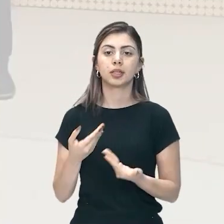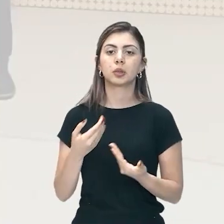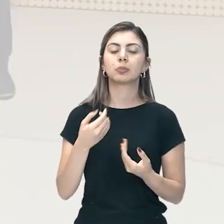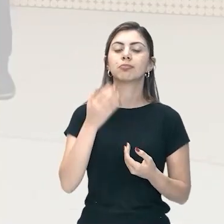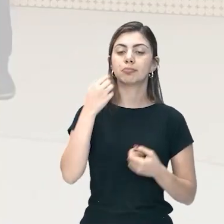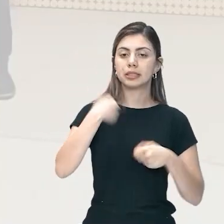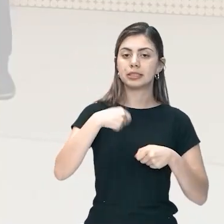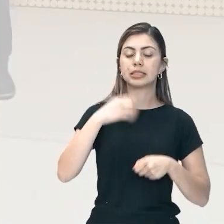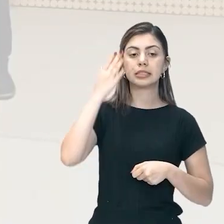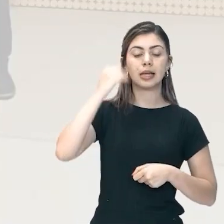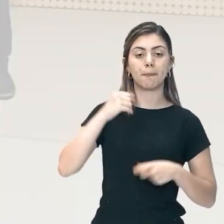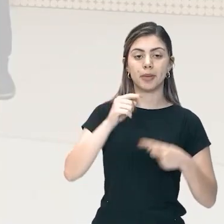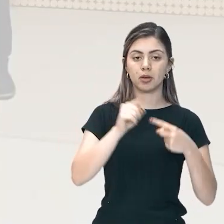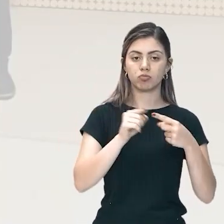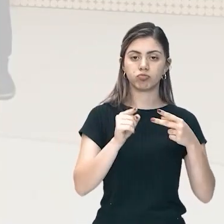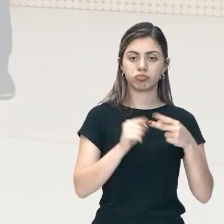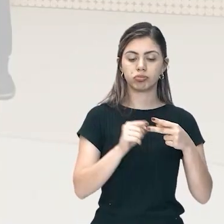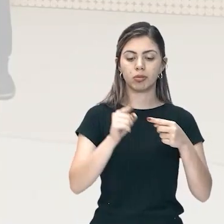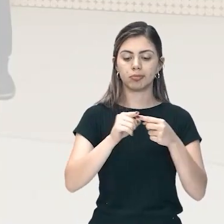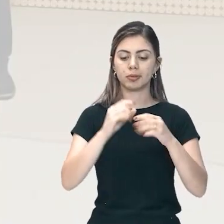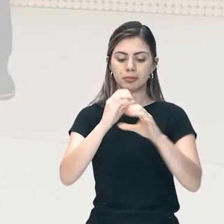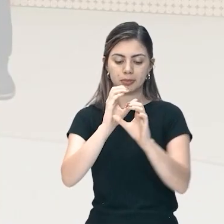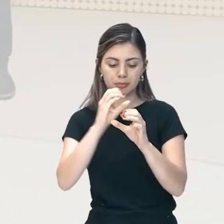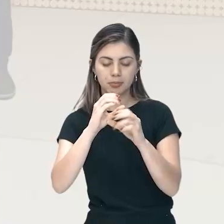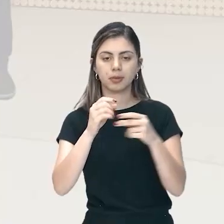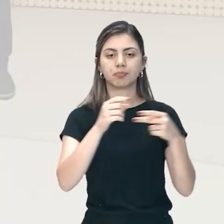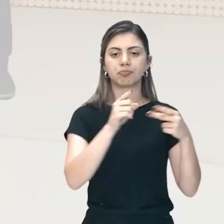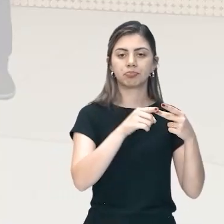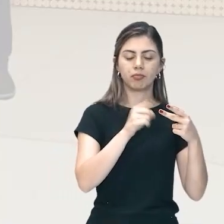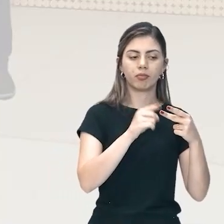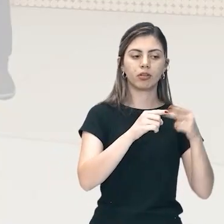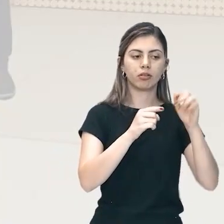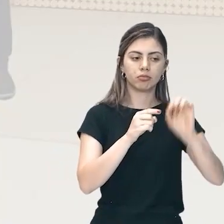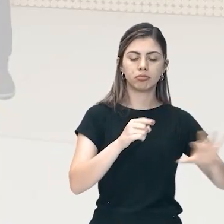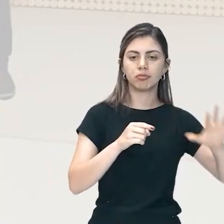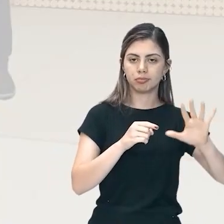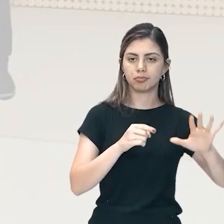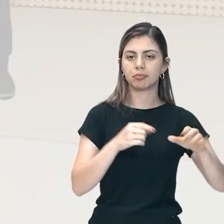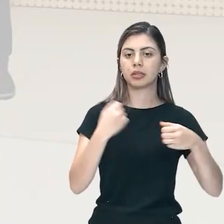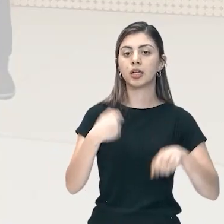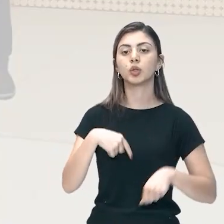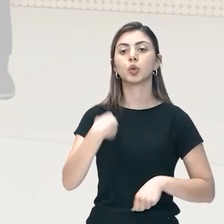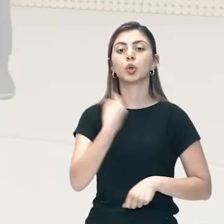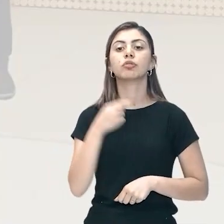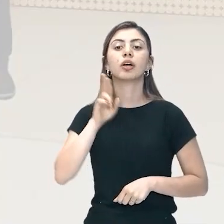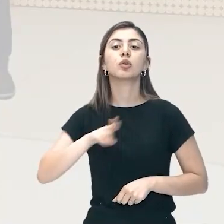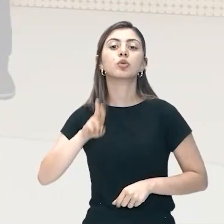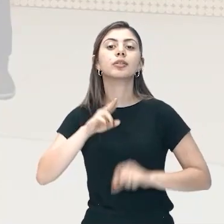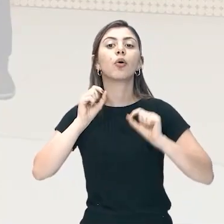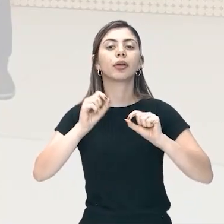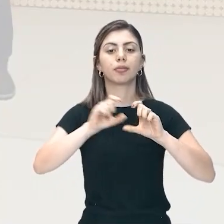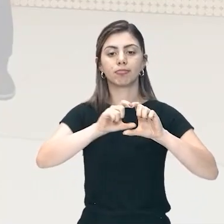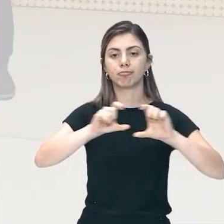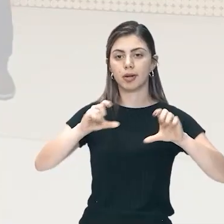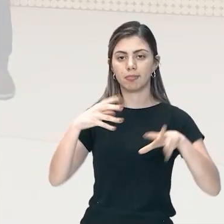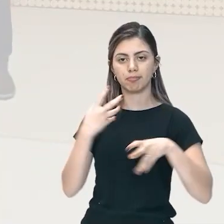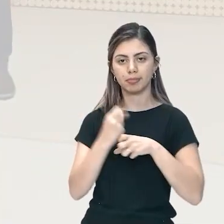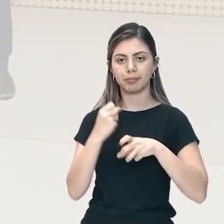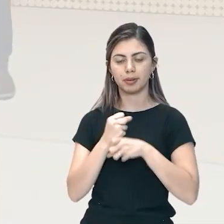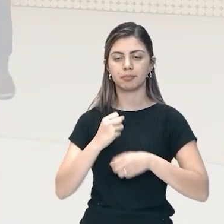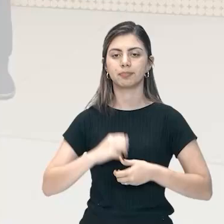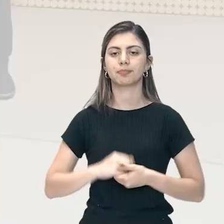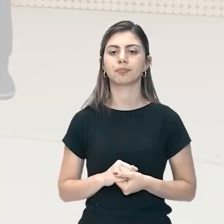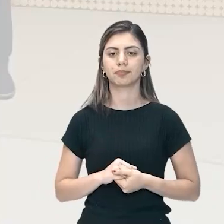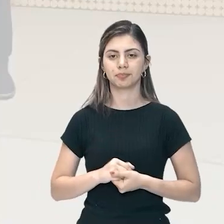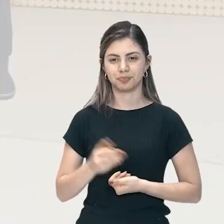objeto e sabendo o valor do foco? Nós devemos utilizar aquilo que nós chamamos de equação de Gauss. Dá